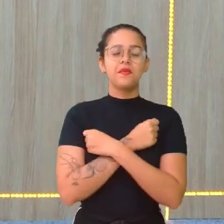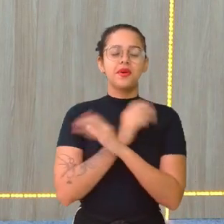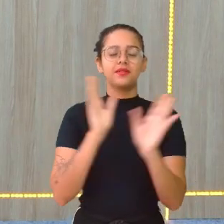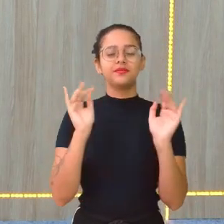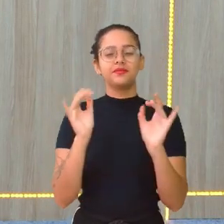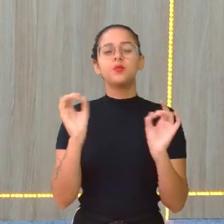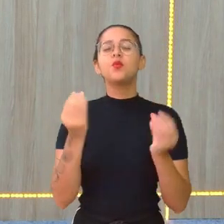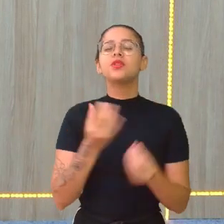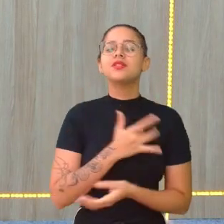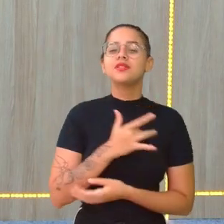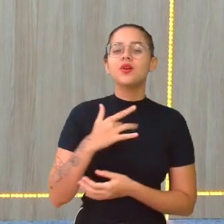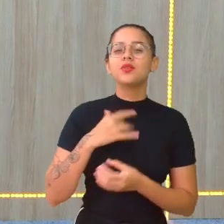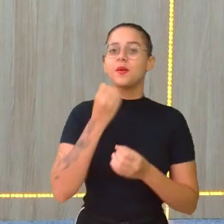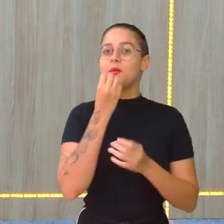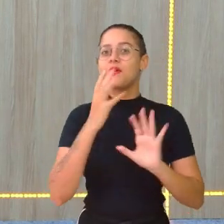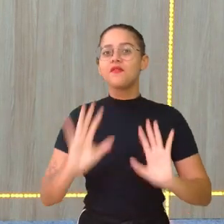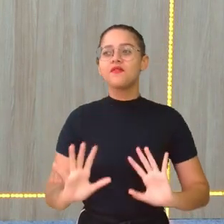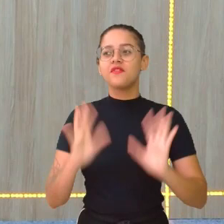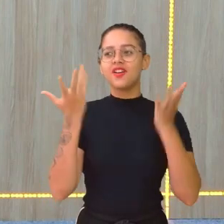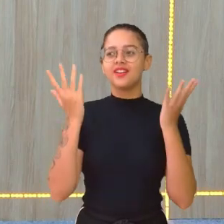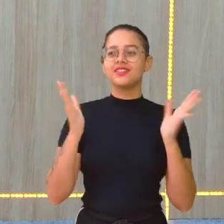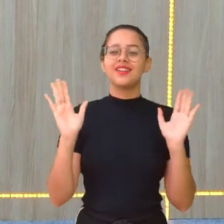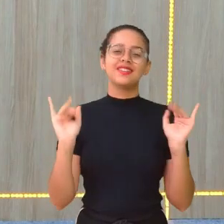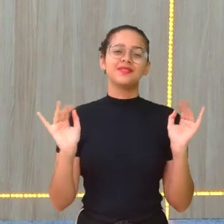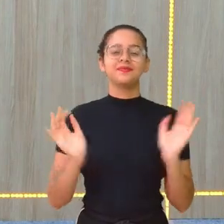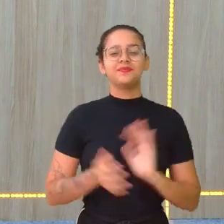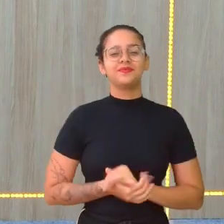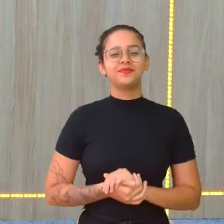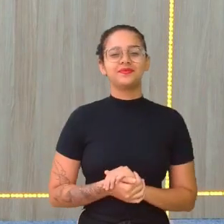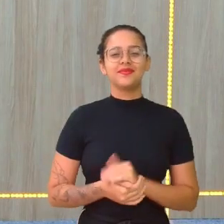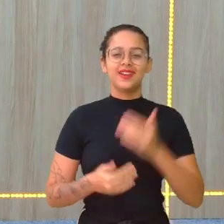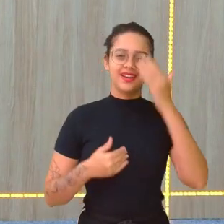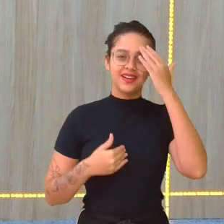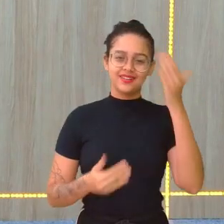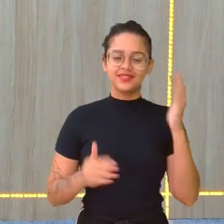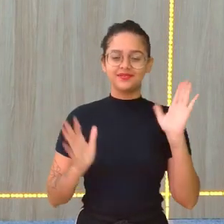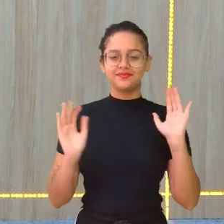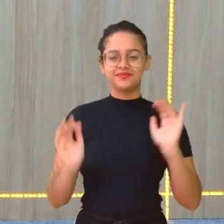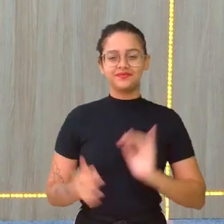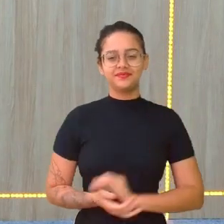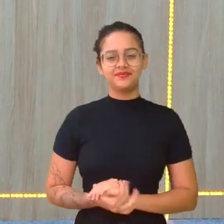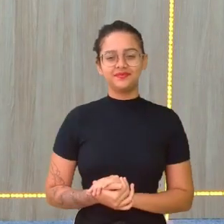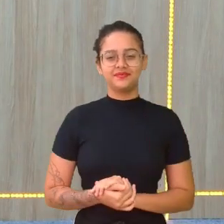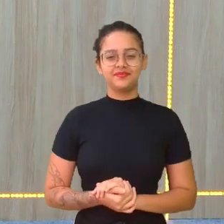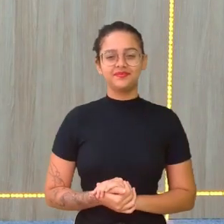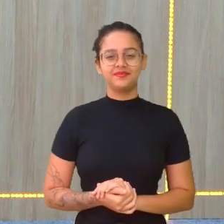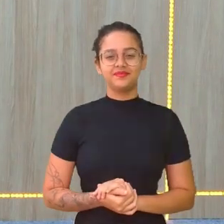Muita saúde, boas festas. E é isso. Gratidão por tudo. Tchau.